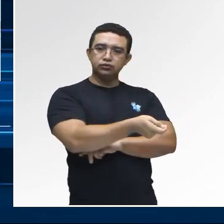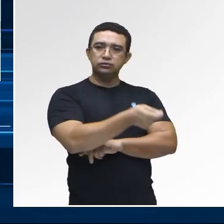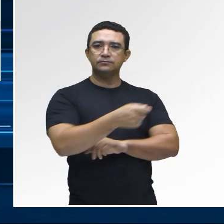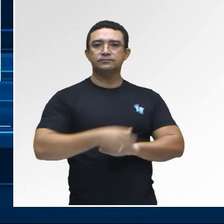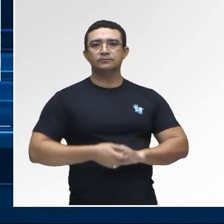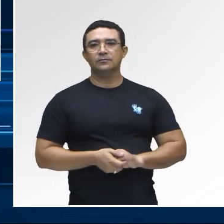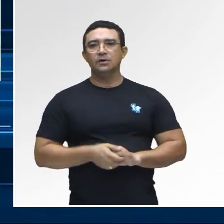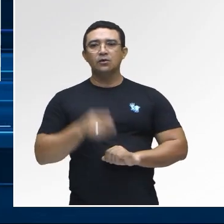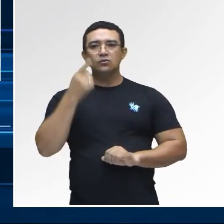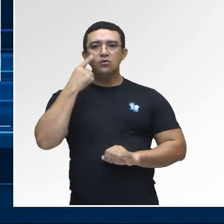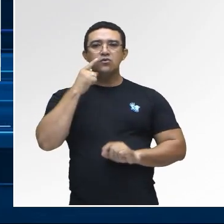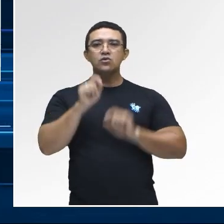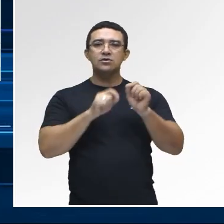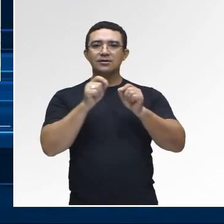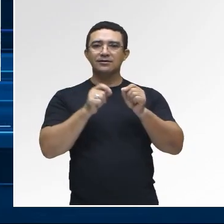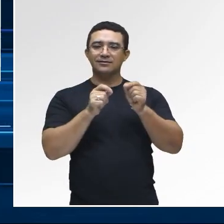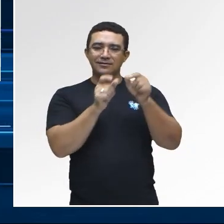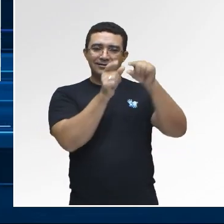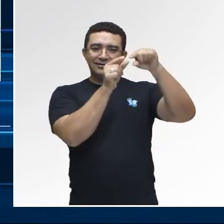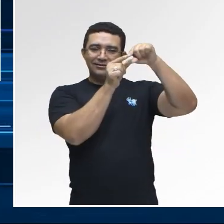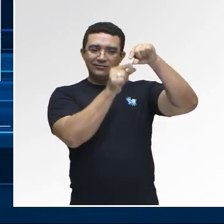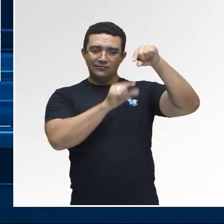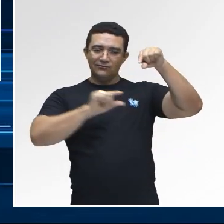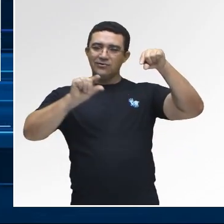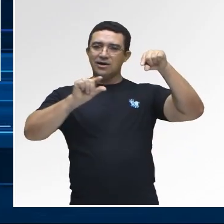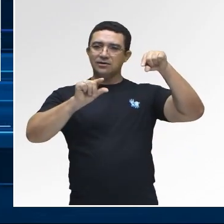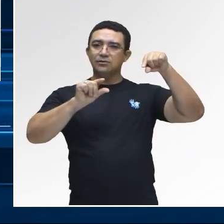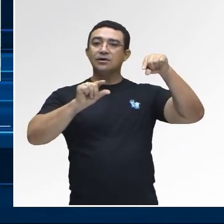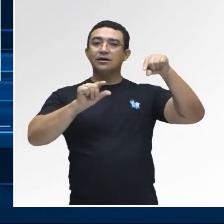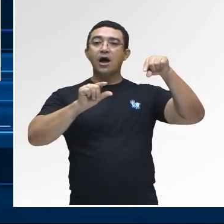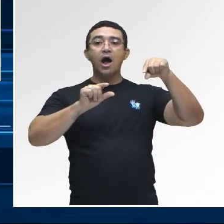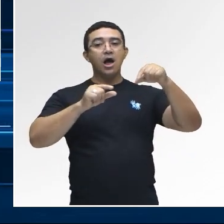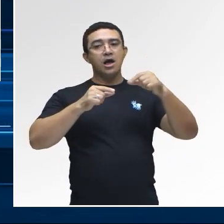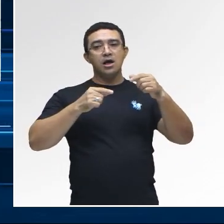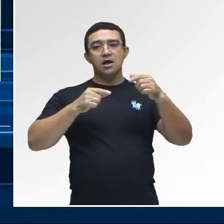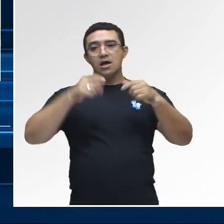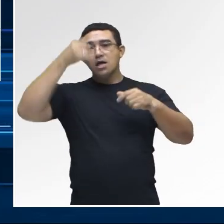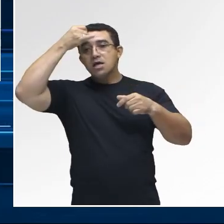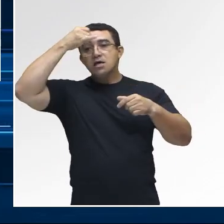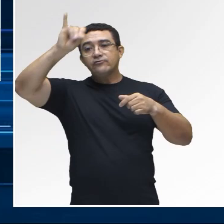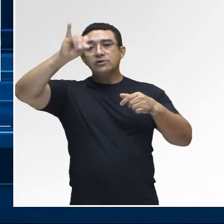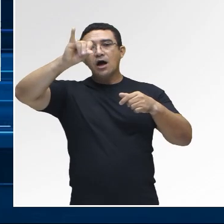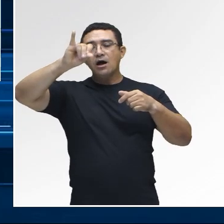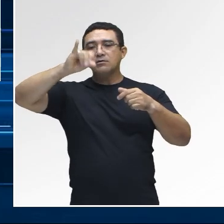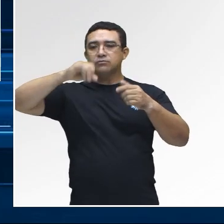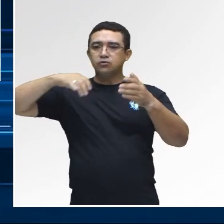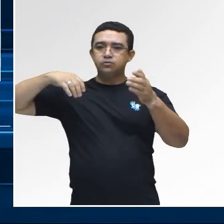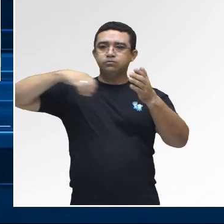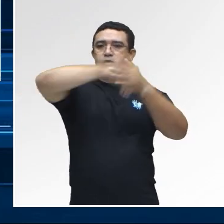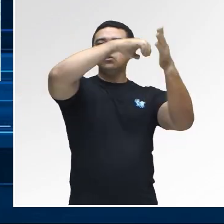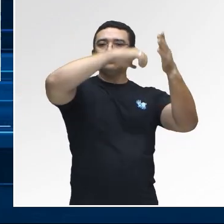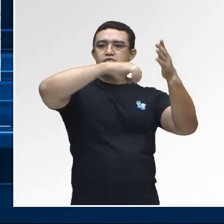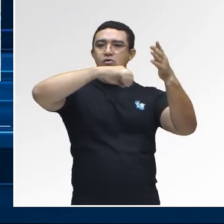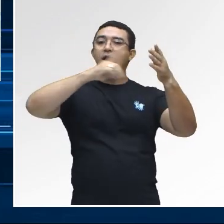frente mais fechada, justamente para conter o impacto das águas, e aqui ela é menor,